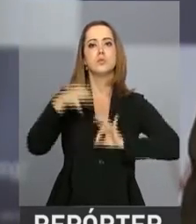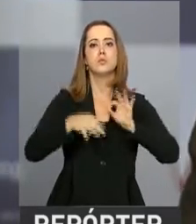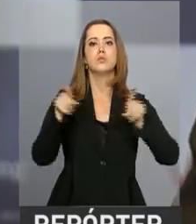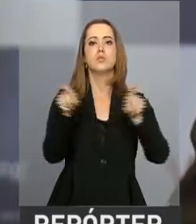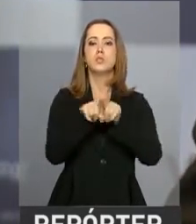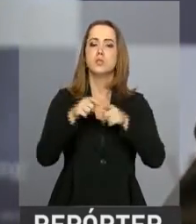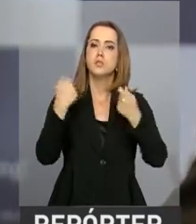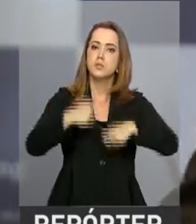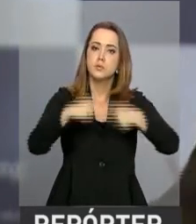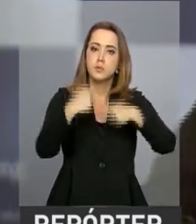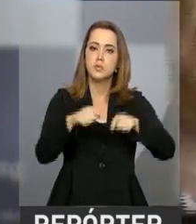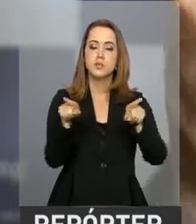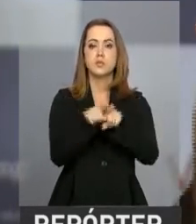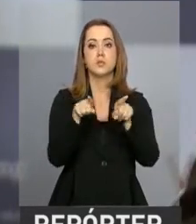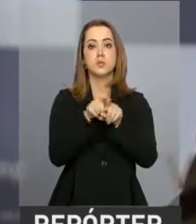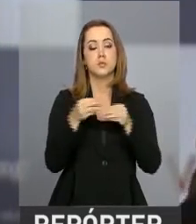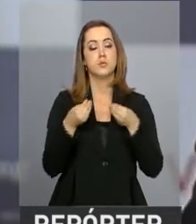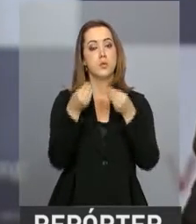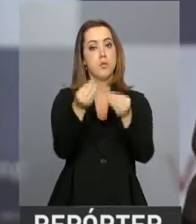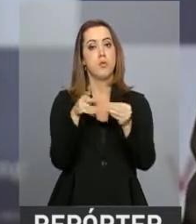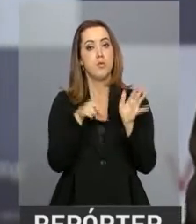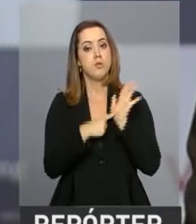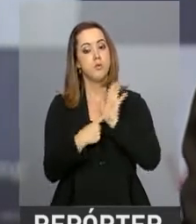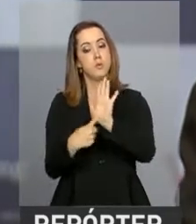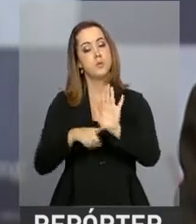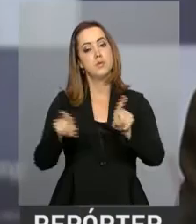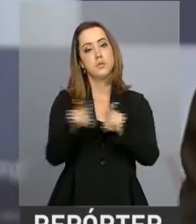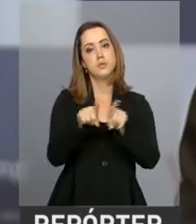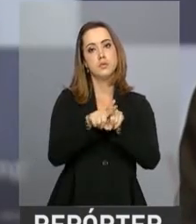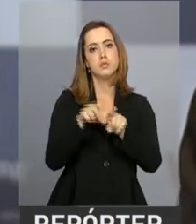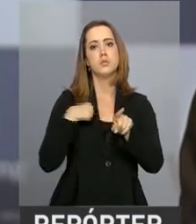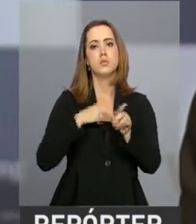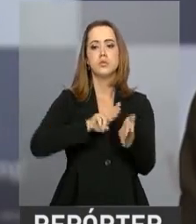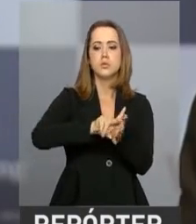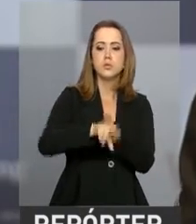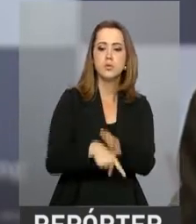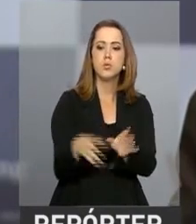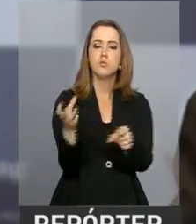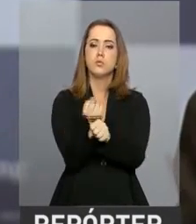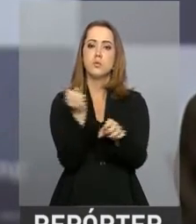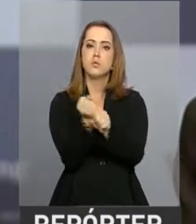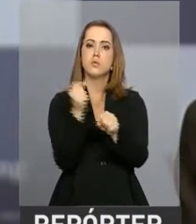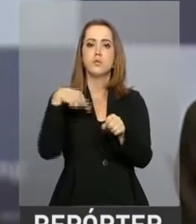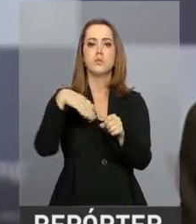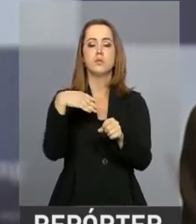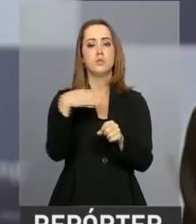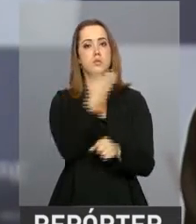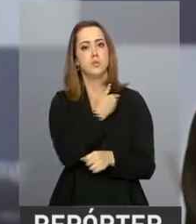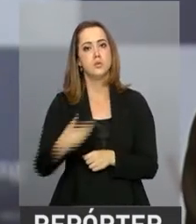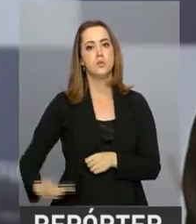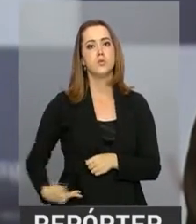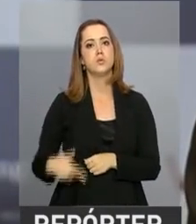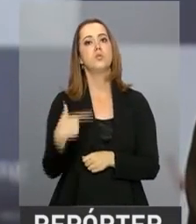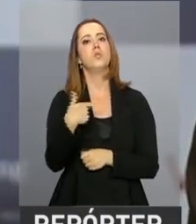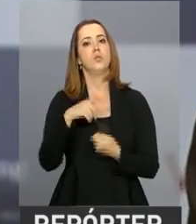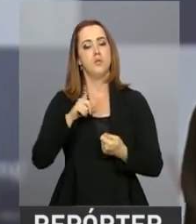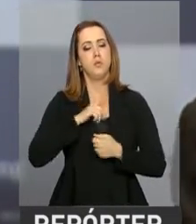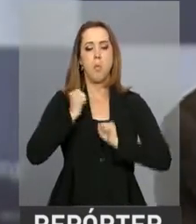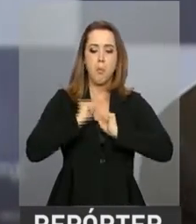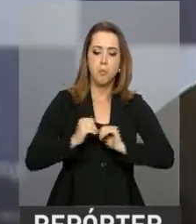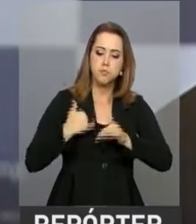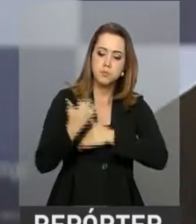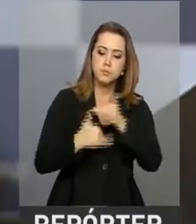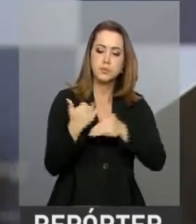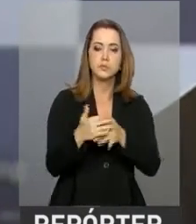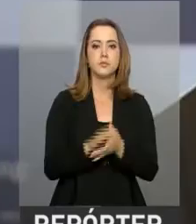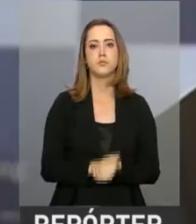e temos que também mostrar que as contas públicas não vão ficar insolúveis. A reforma